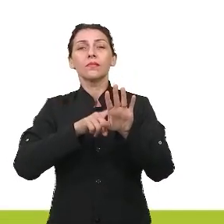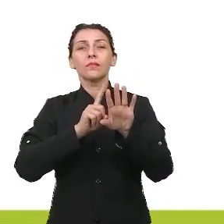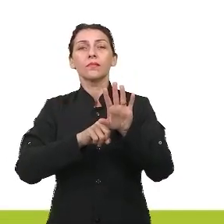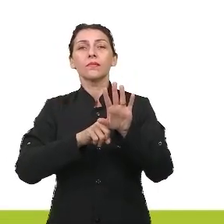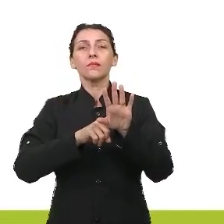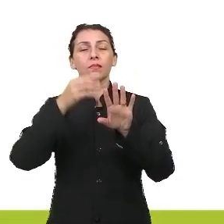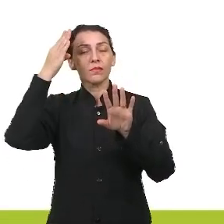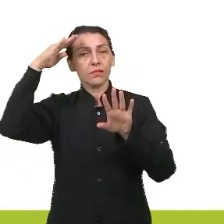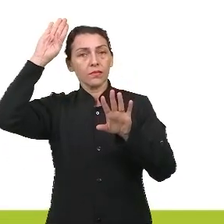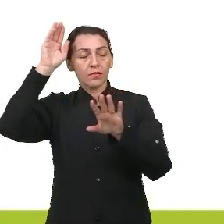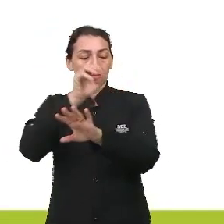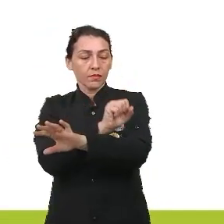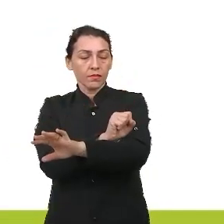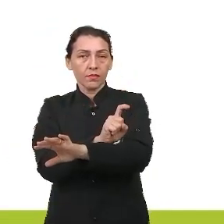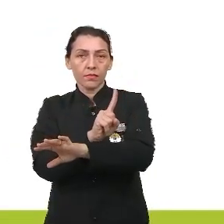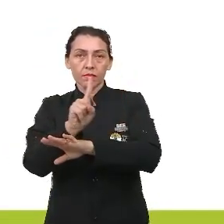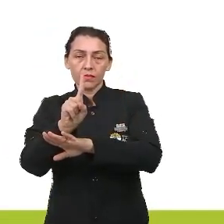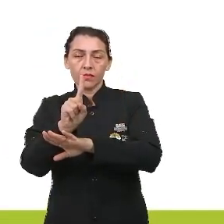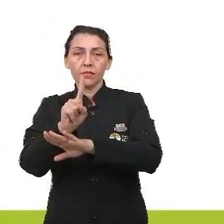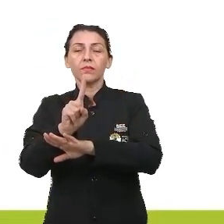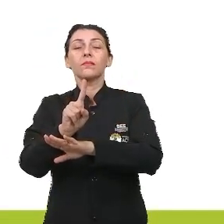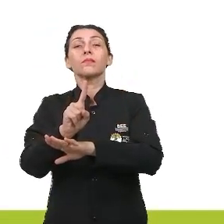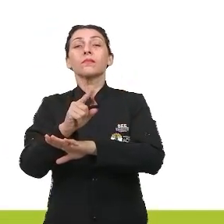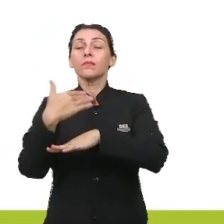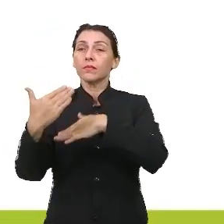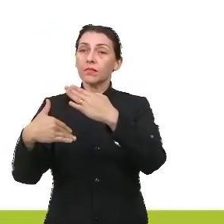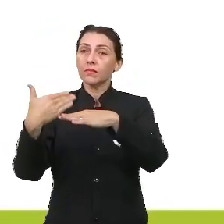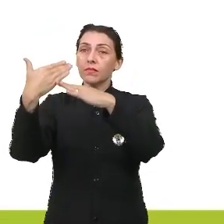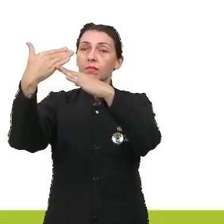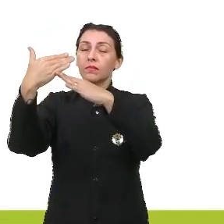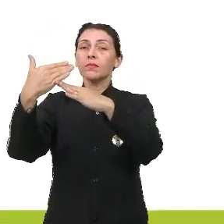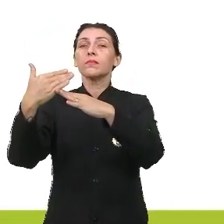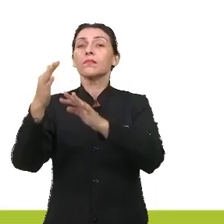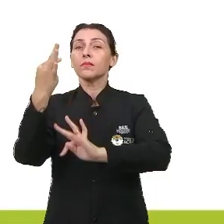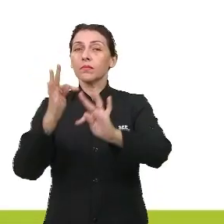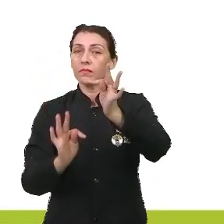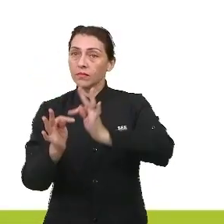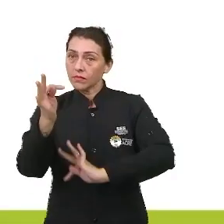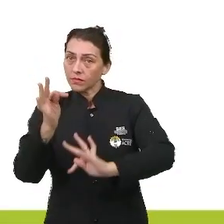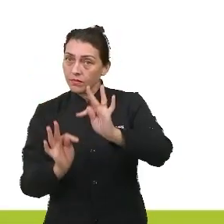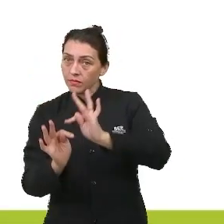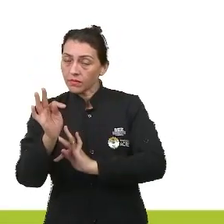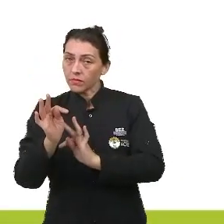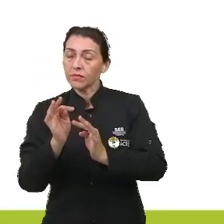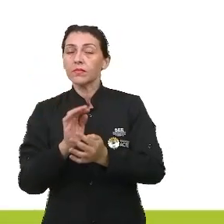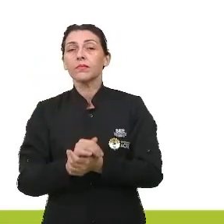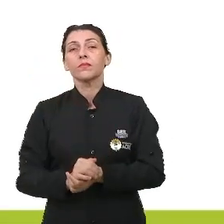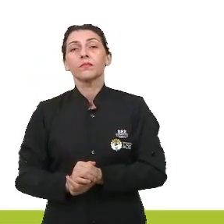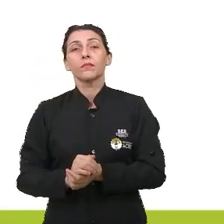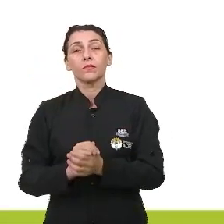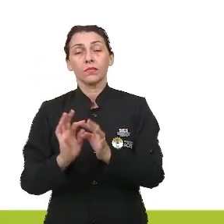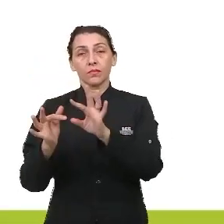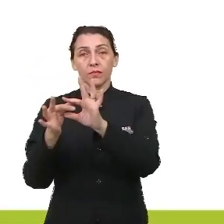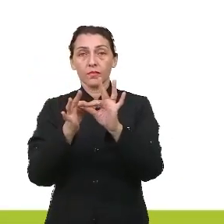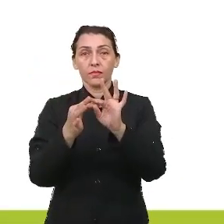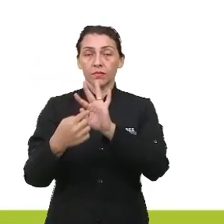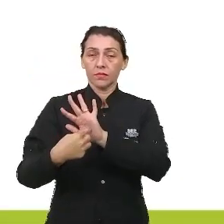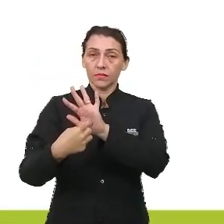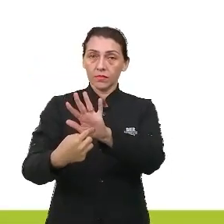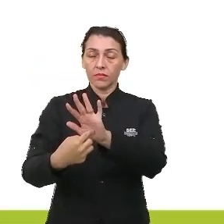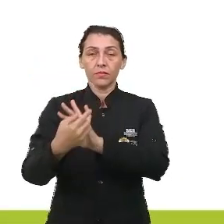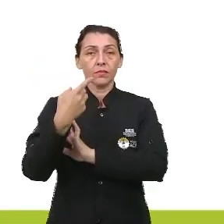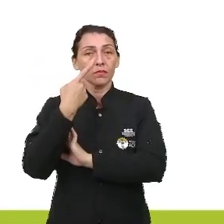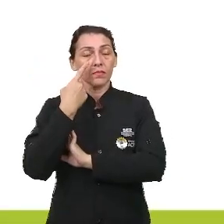à teoria evolucionista e ao desenvolvimento tecnológico. Considerando o contexto apresentado,